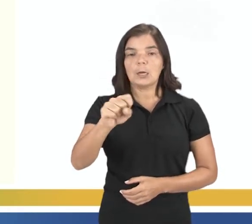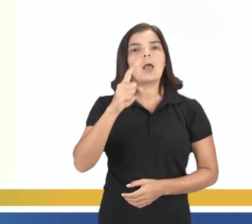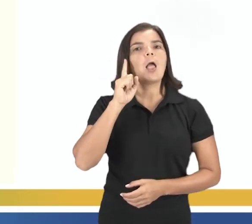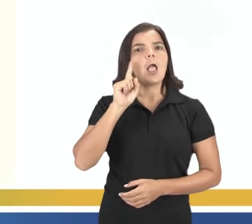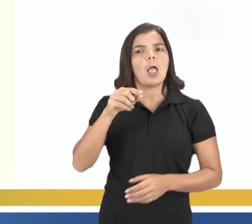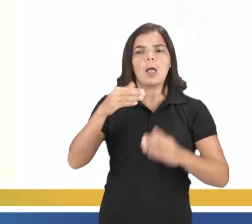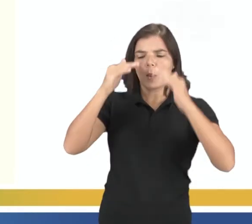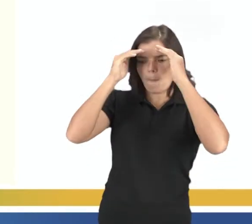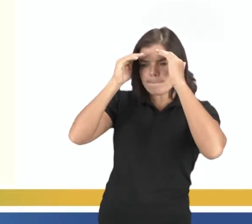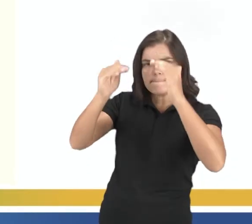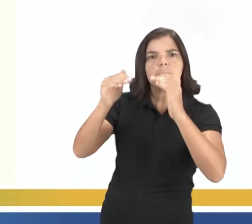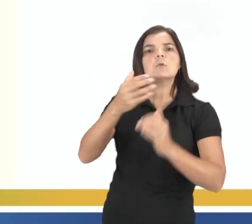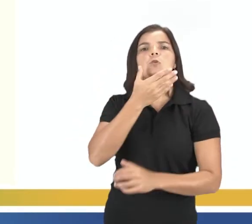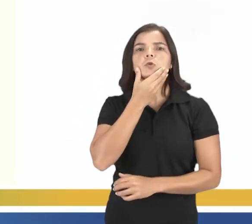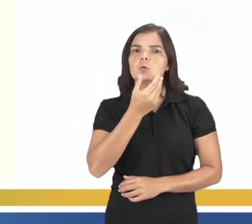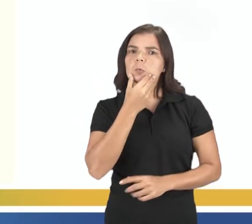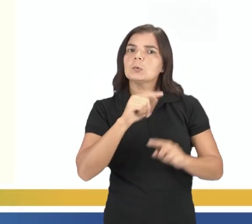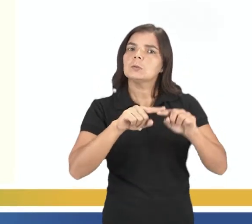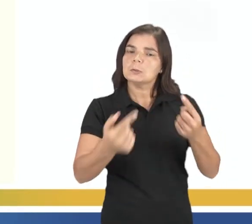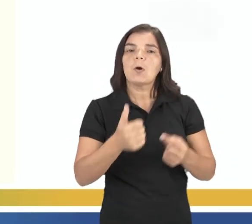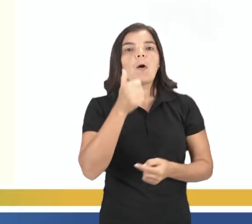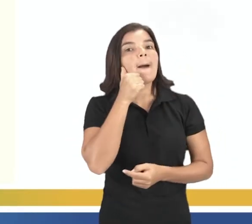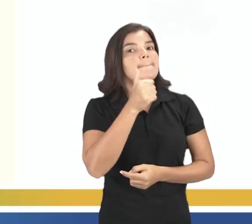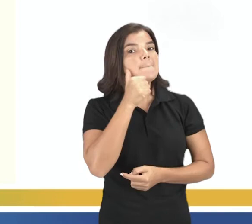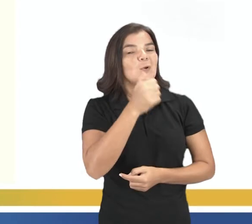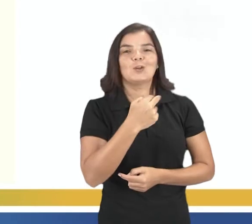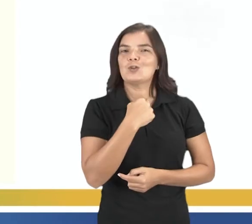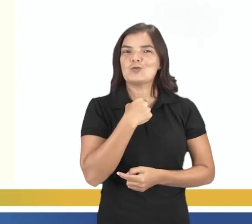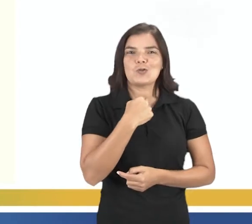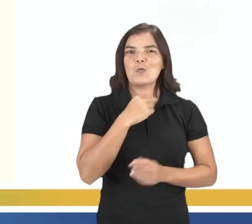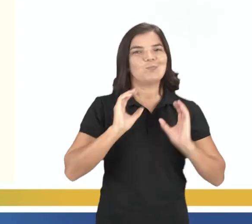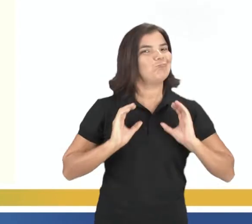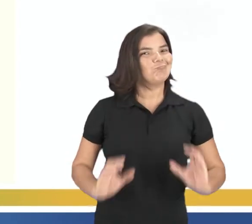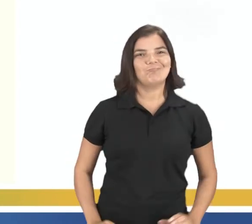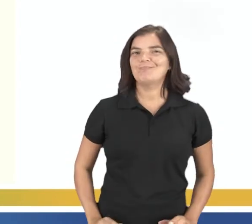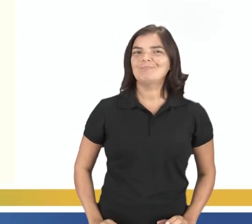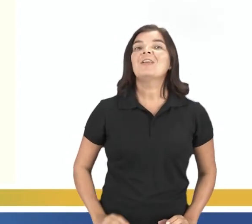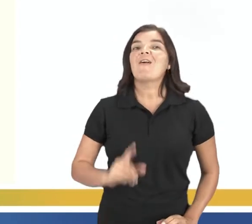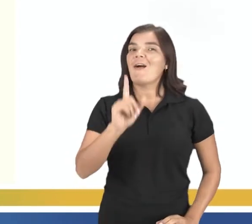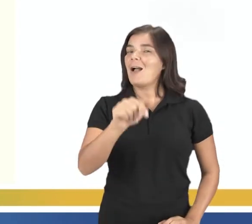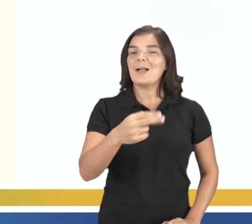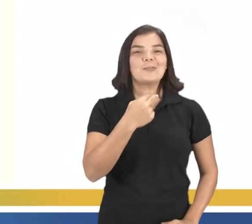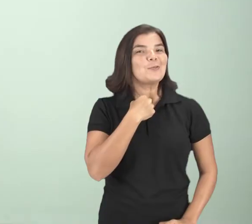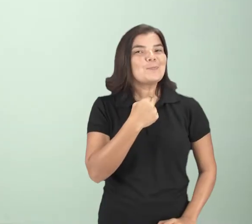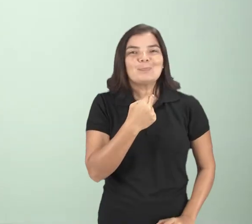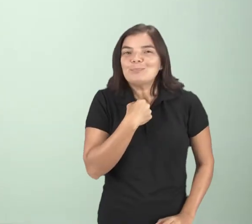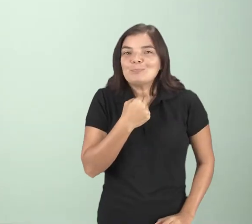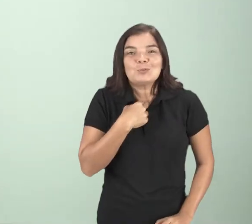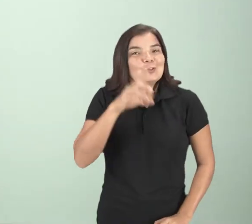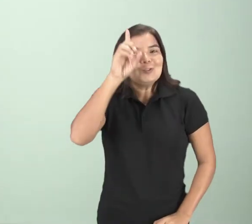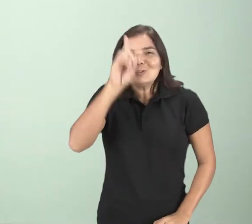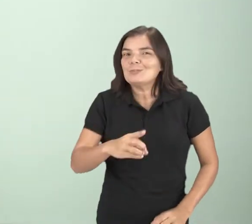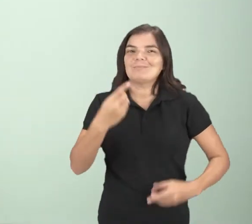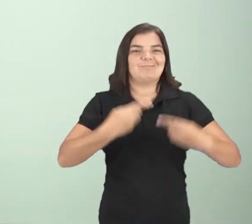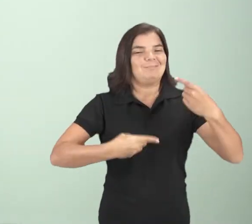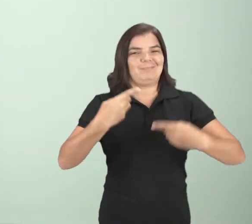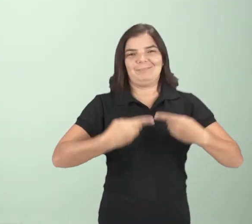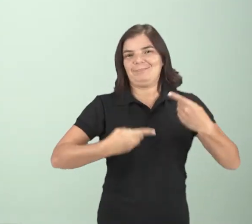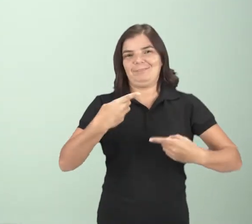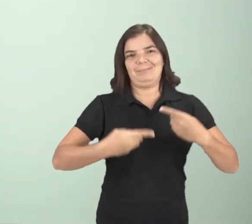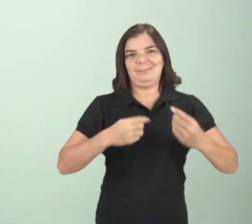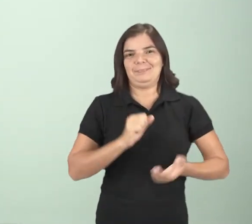extremamente submissa ao homem. Portanto, a mulher, ela não era cidadã. A mulher, ela não tinha direitos